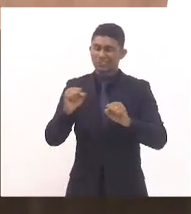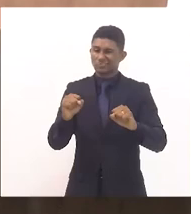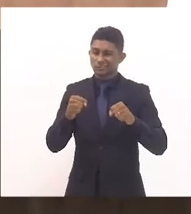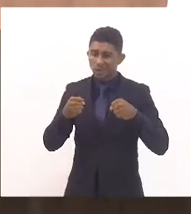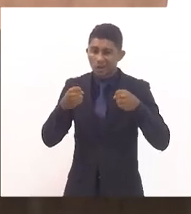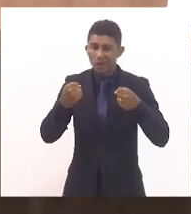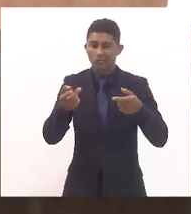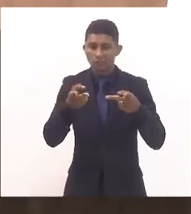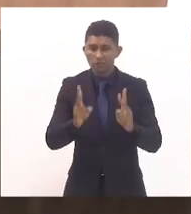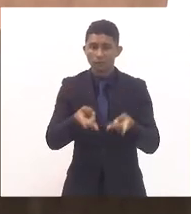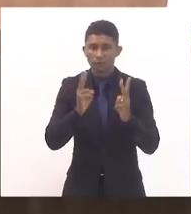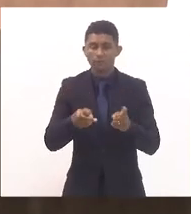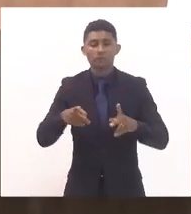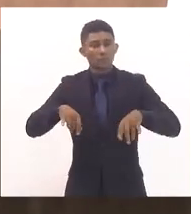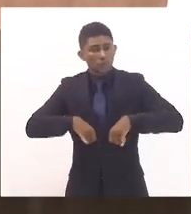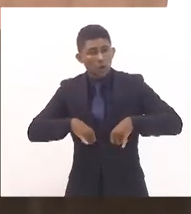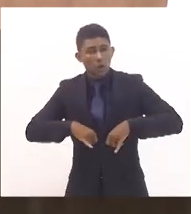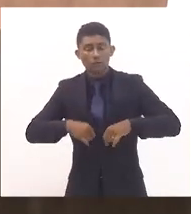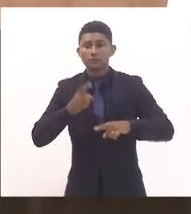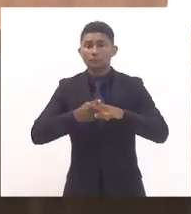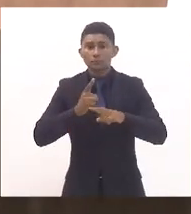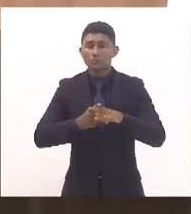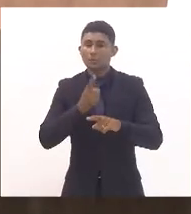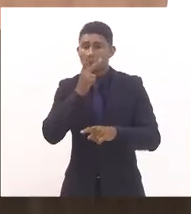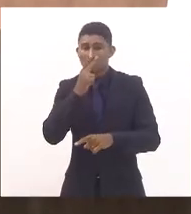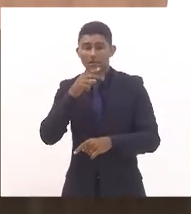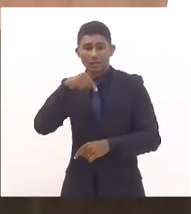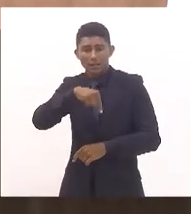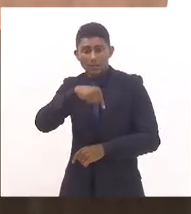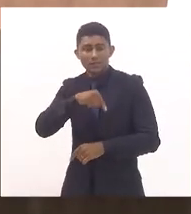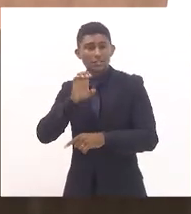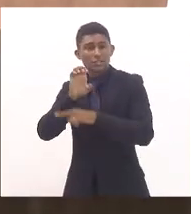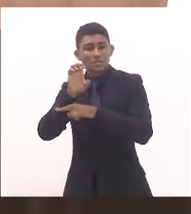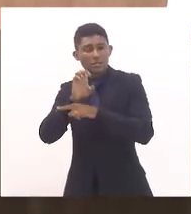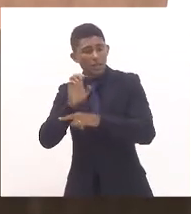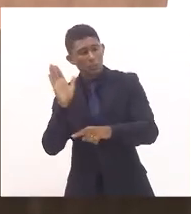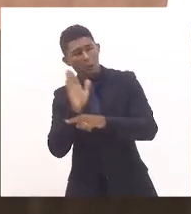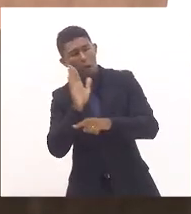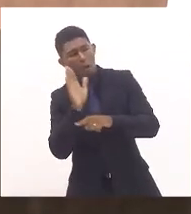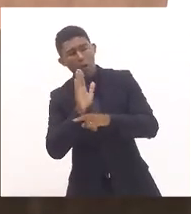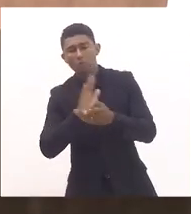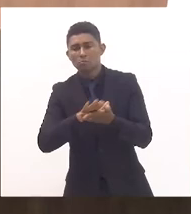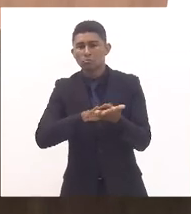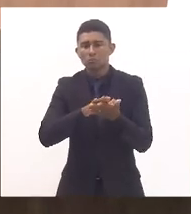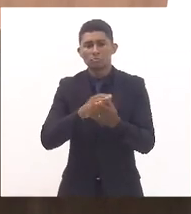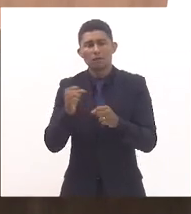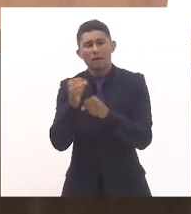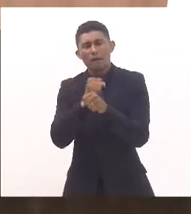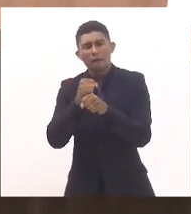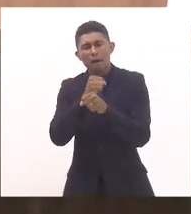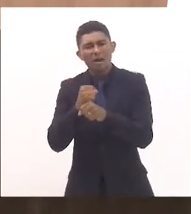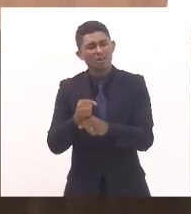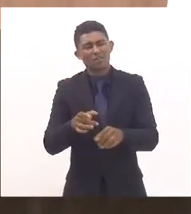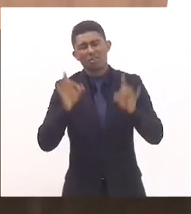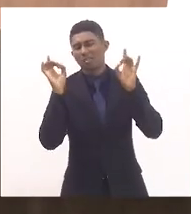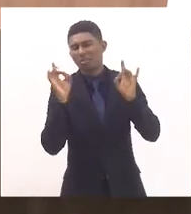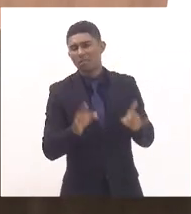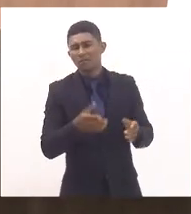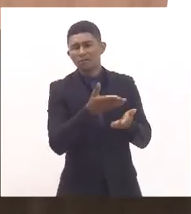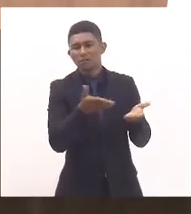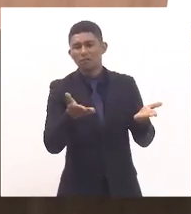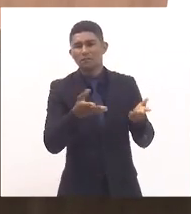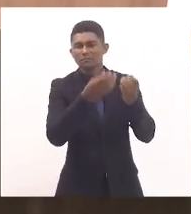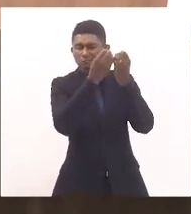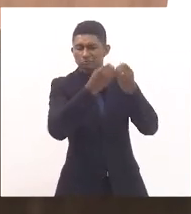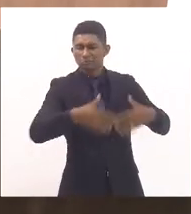sofrendo com a ação e omissão do município e do Estado, que por anos permitiram uma degradação da região, mas que eu